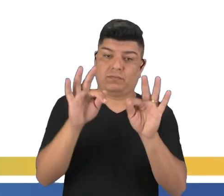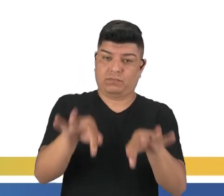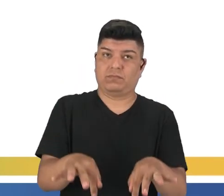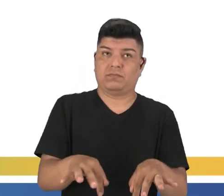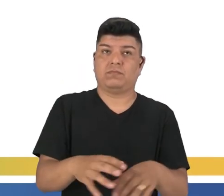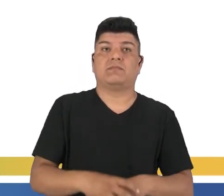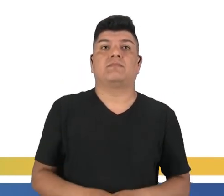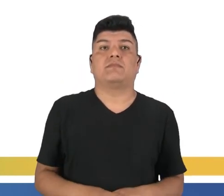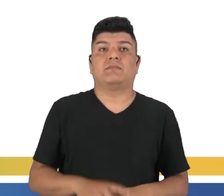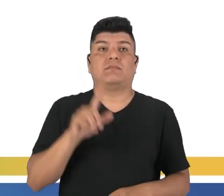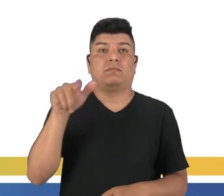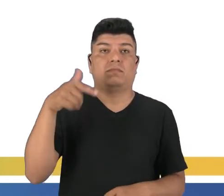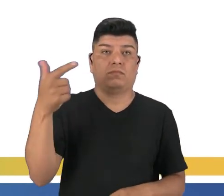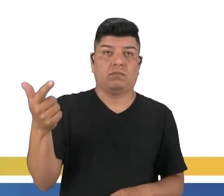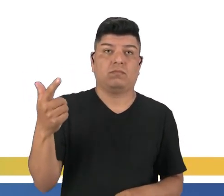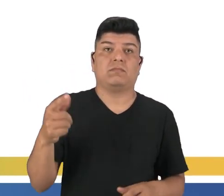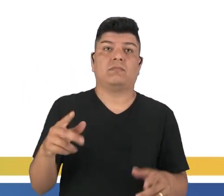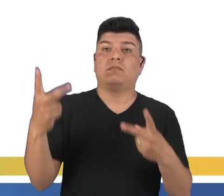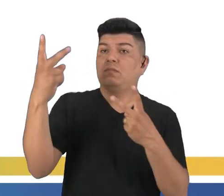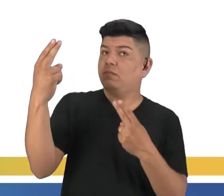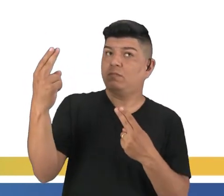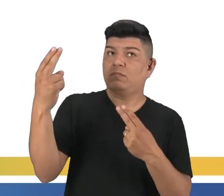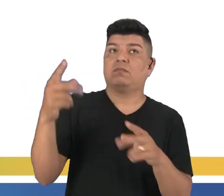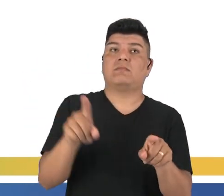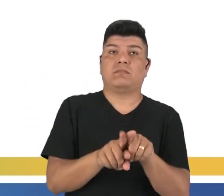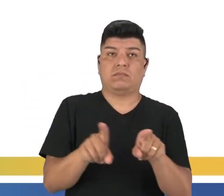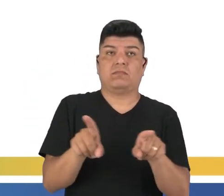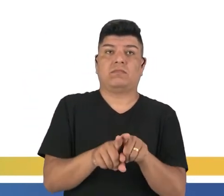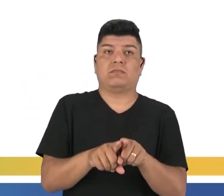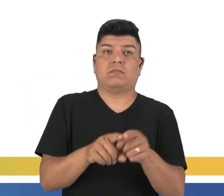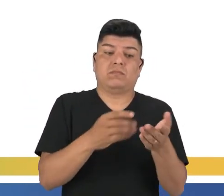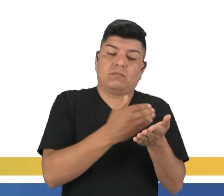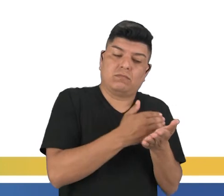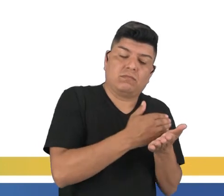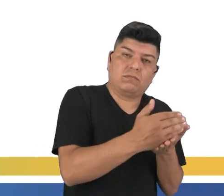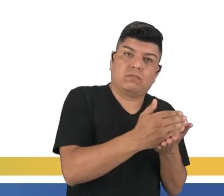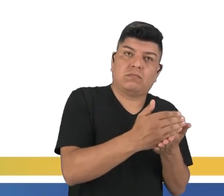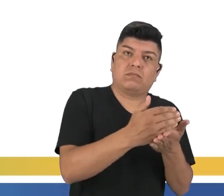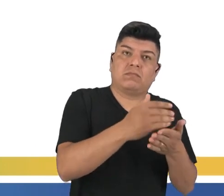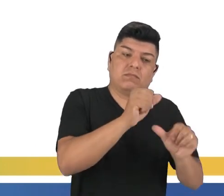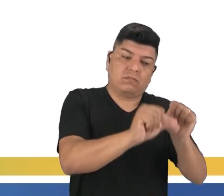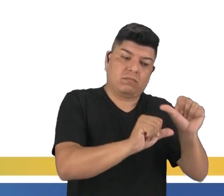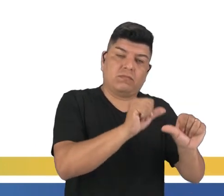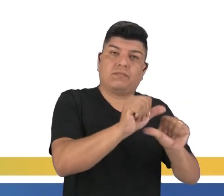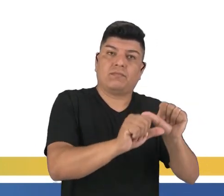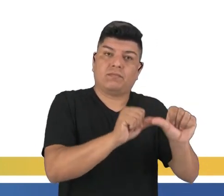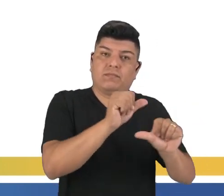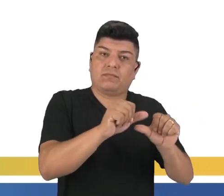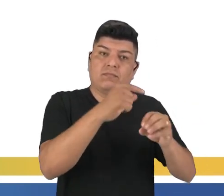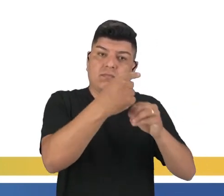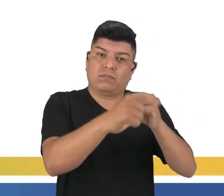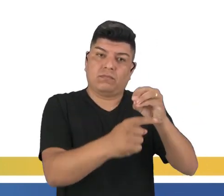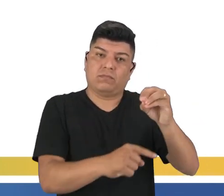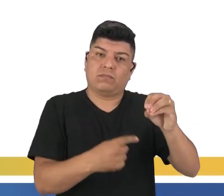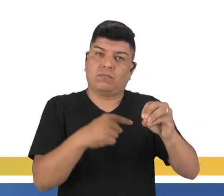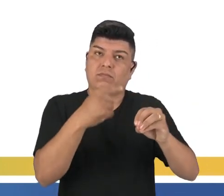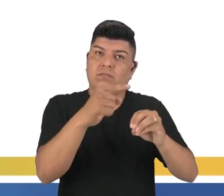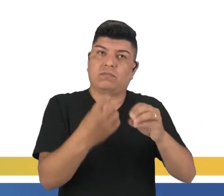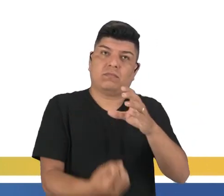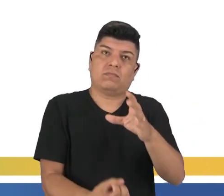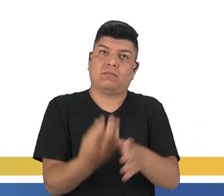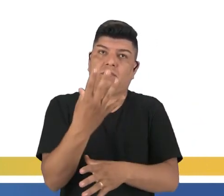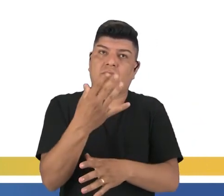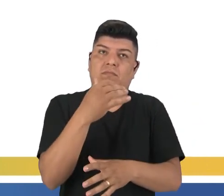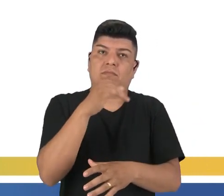mesma coisa, ó. Só que aí a ponta é energia nuclear, ou seja, vai quebrando os átomos lá, e aí vai produzir energia